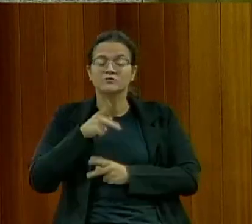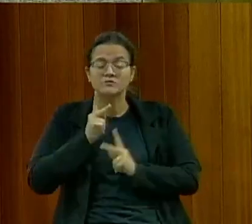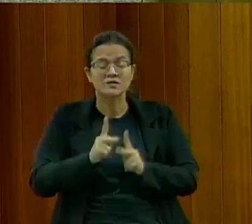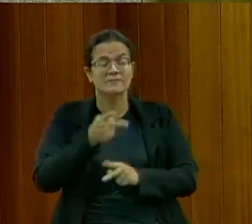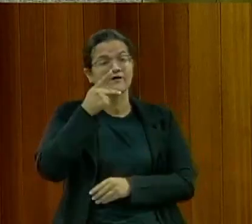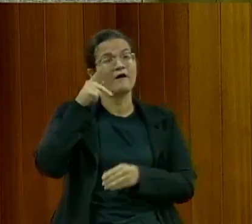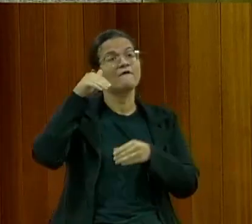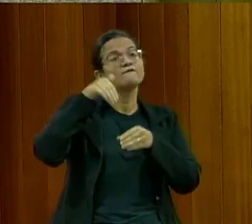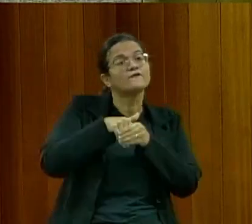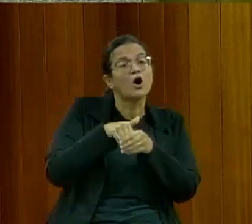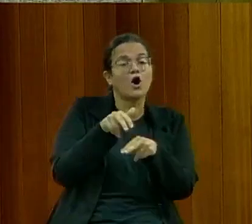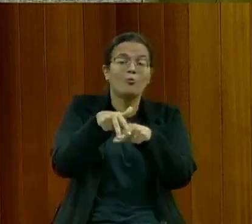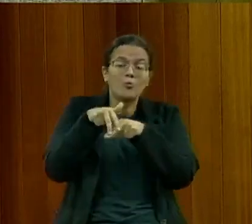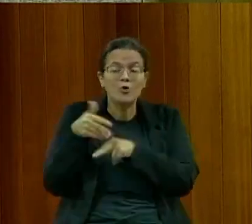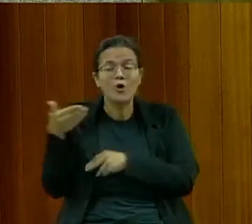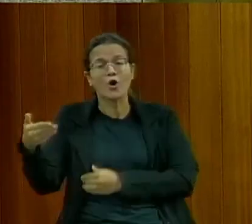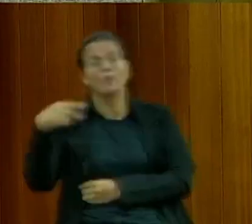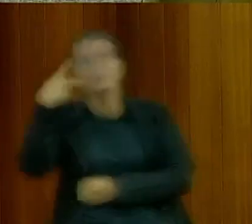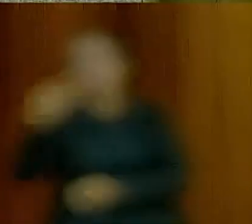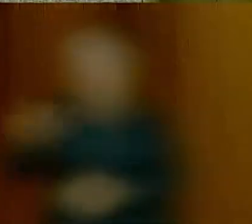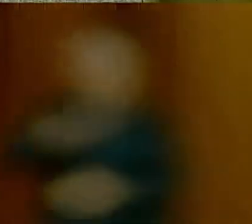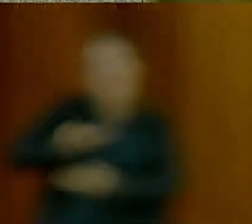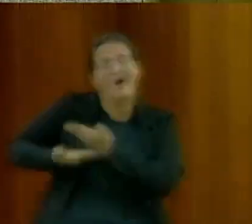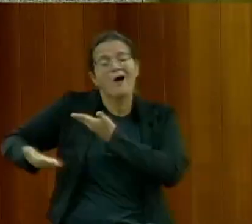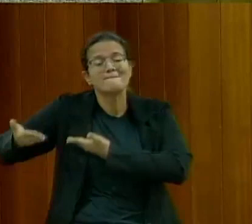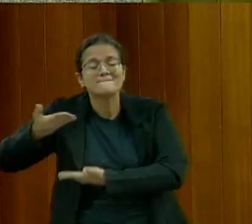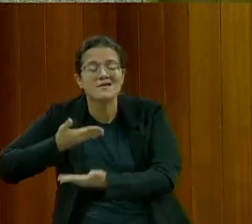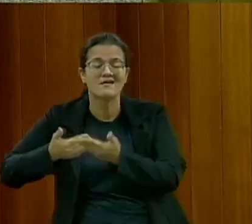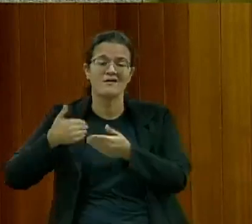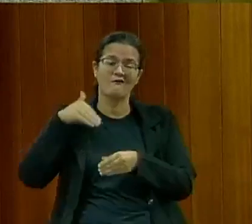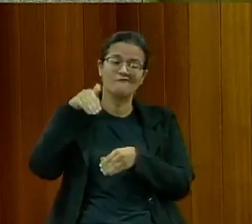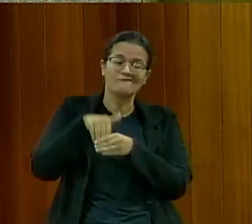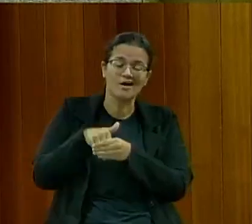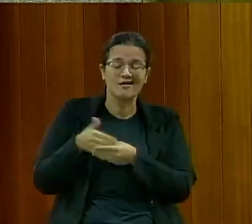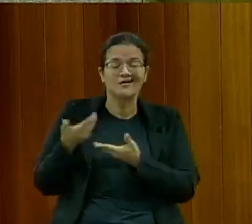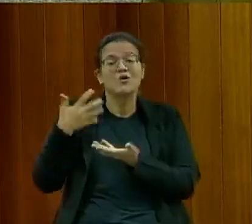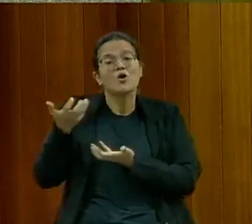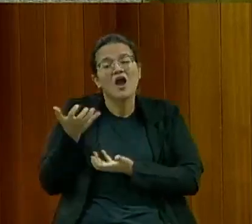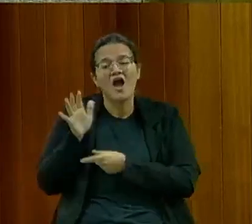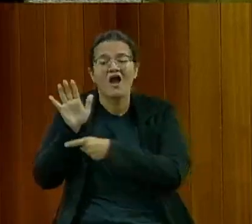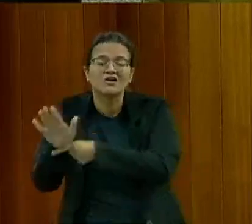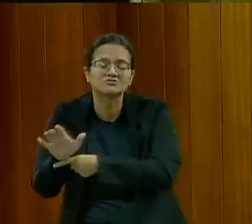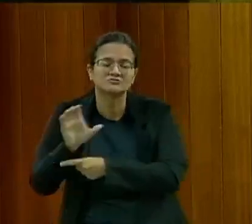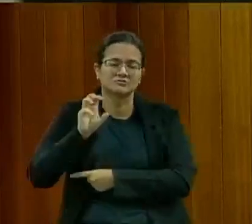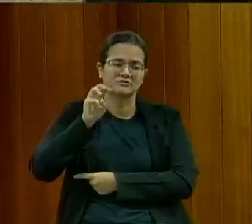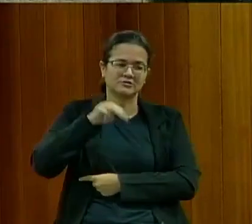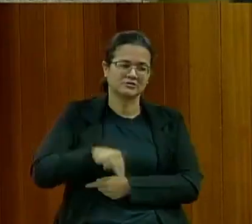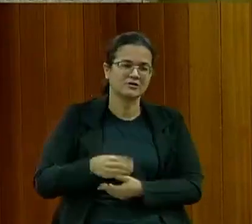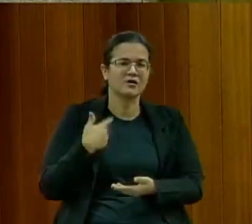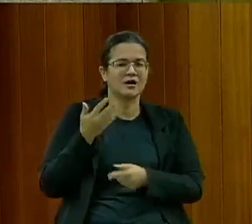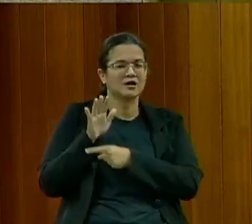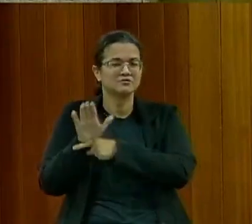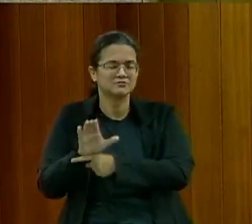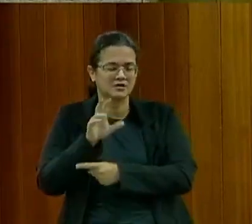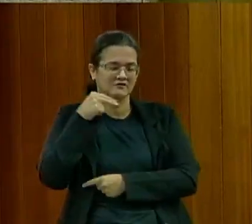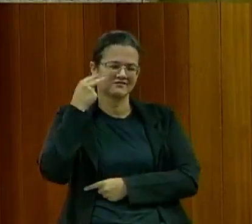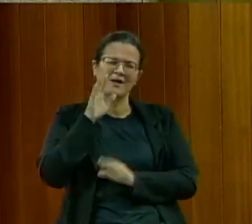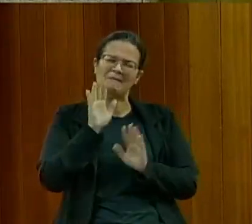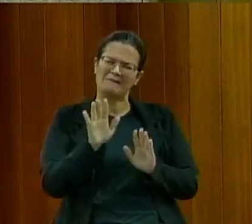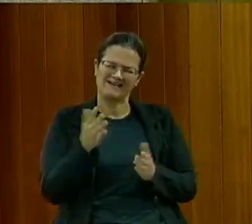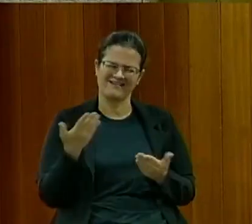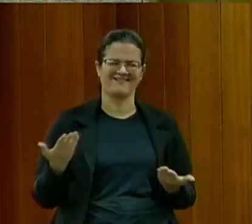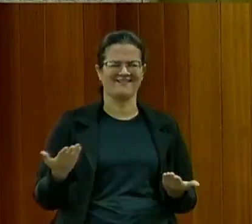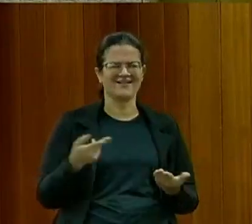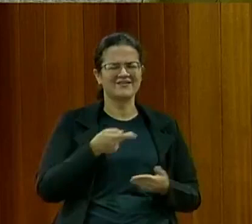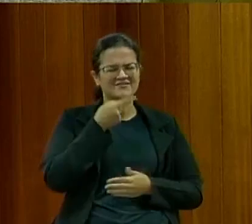Porque a gente quer ajudar o vereador, quer ajudar a Câmara. Agora, não vem com essa onda também,